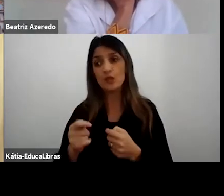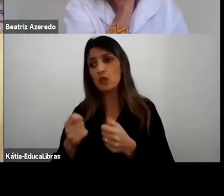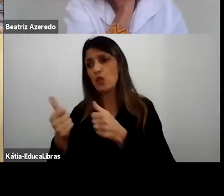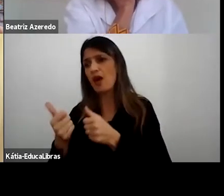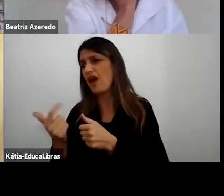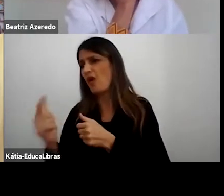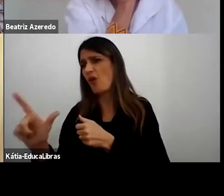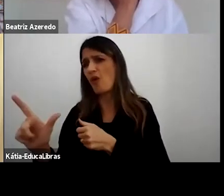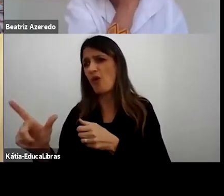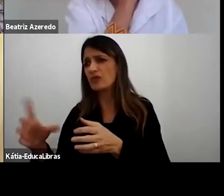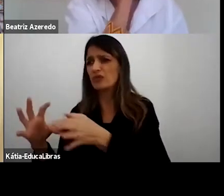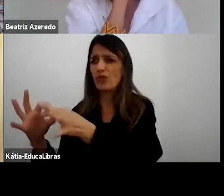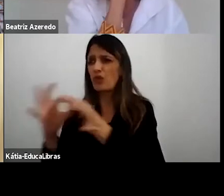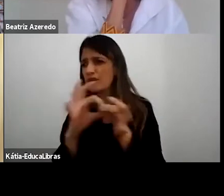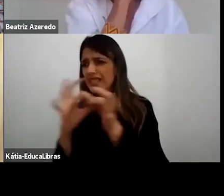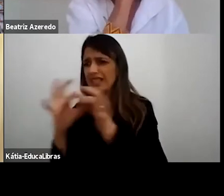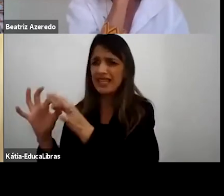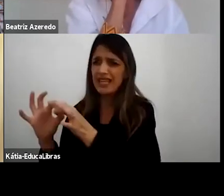Tem tantas